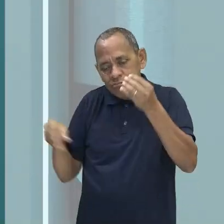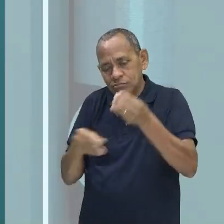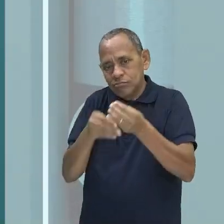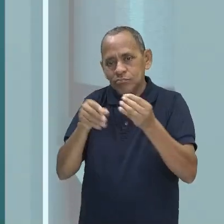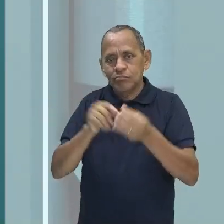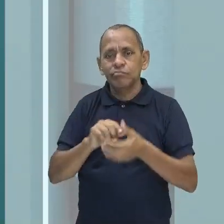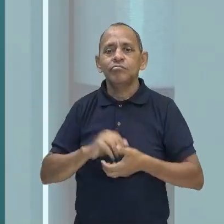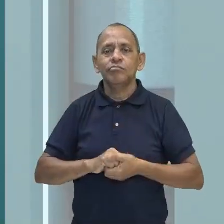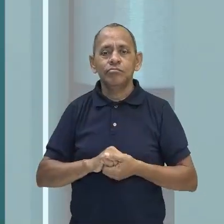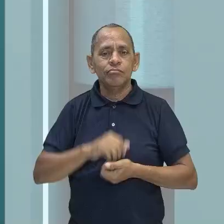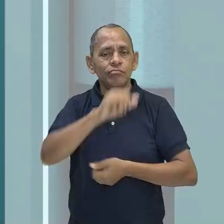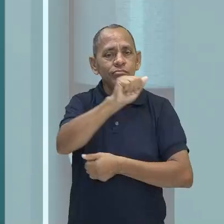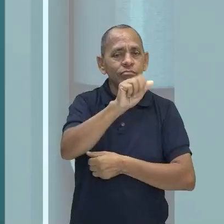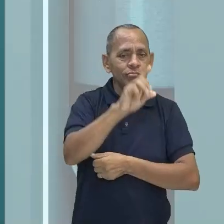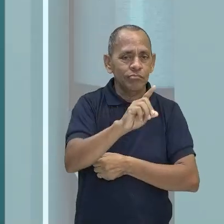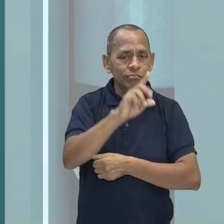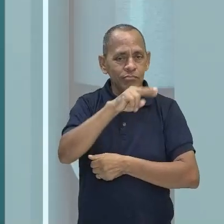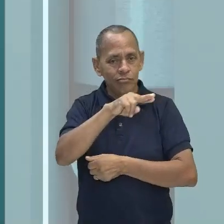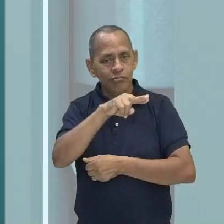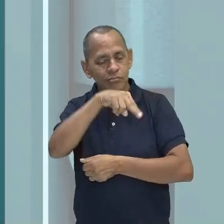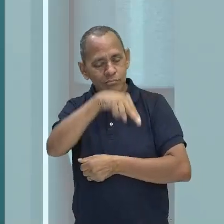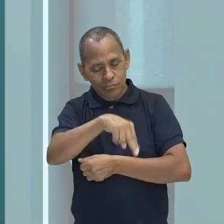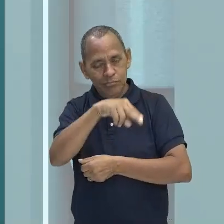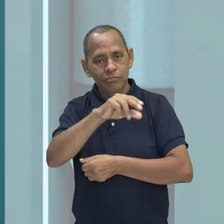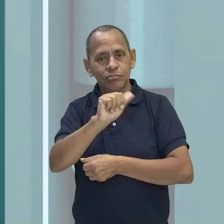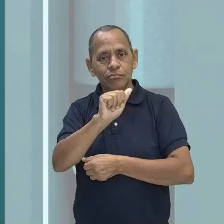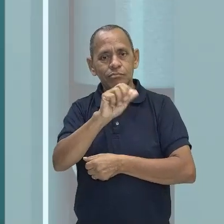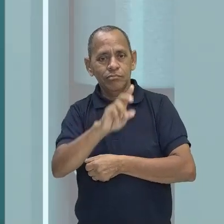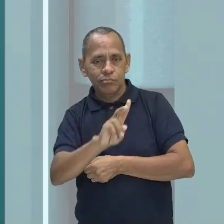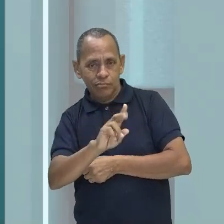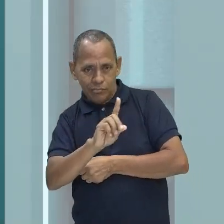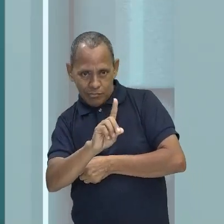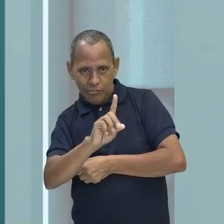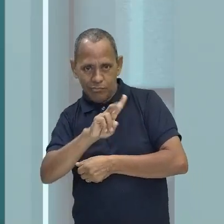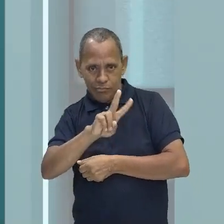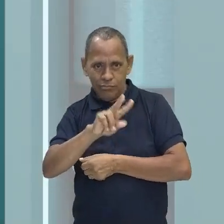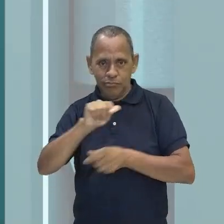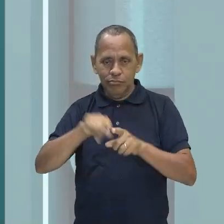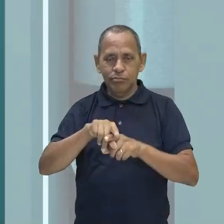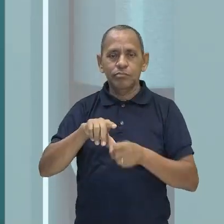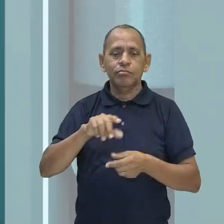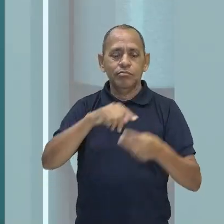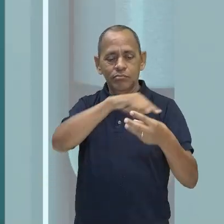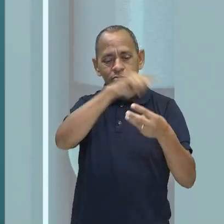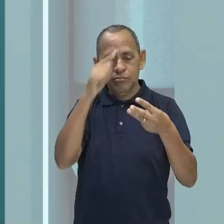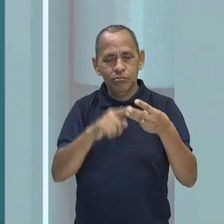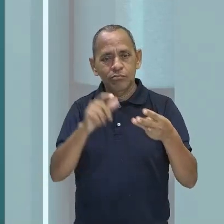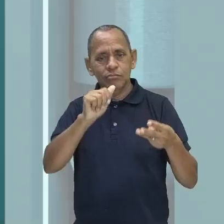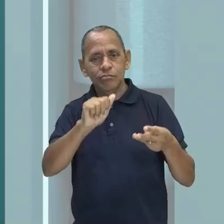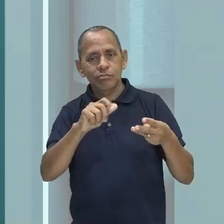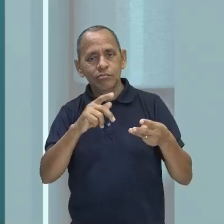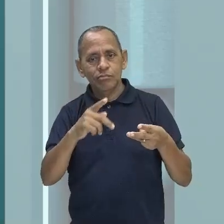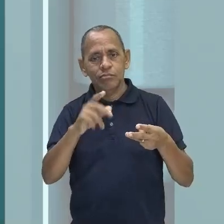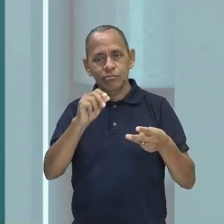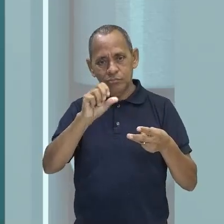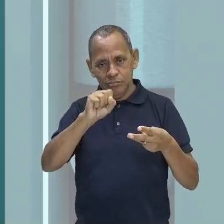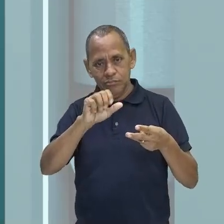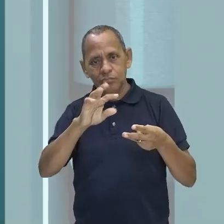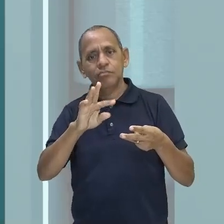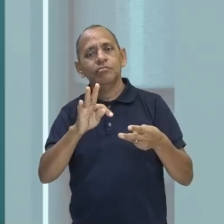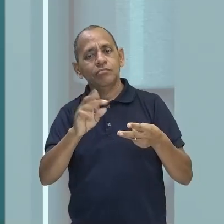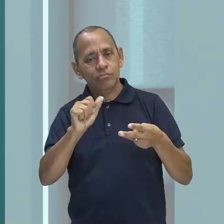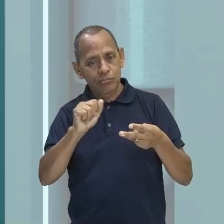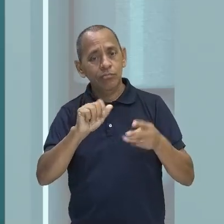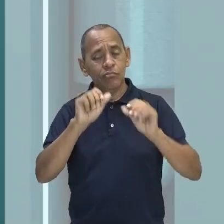o adjunto adnominal, o adjunto adverbial e o aposto, eles podem ser retirados da oração, por isso que são